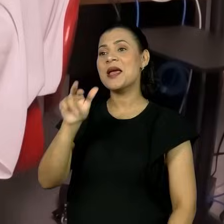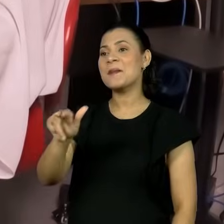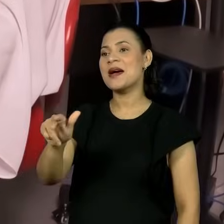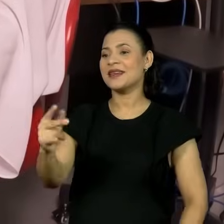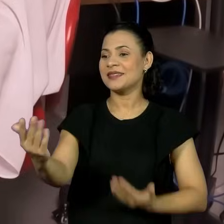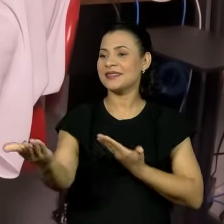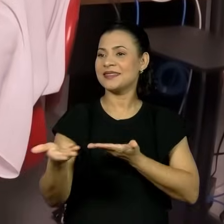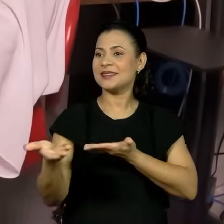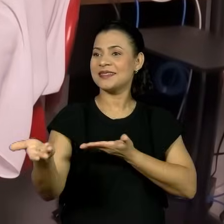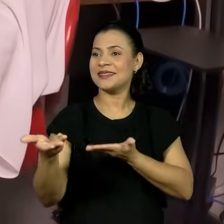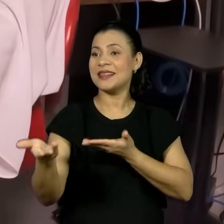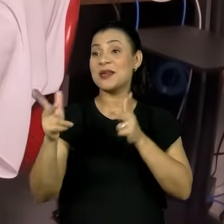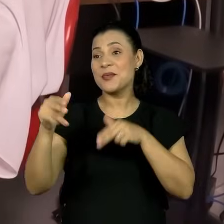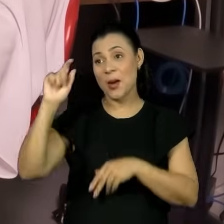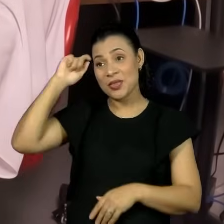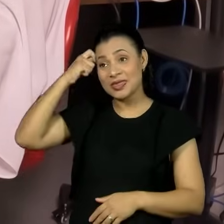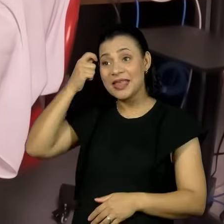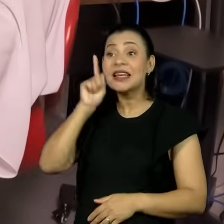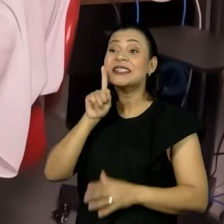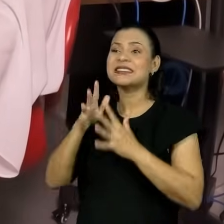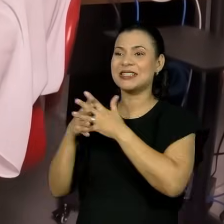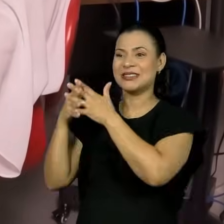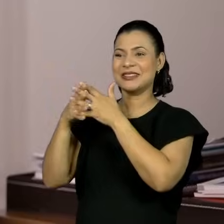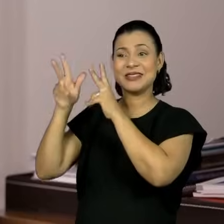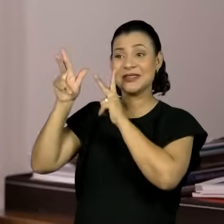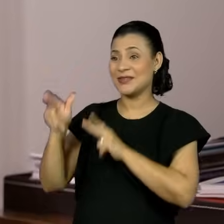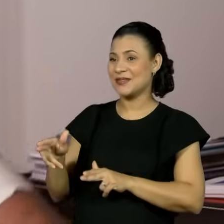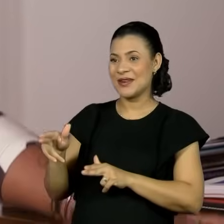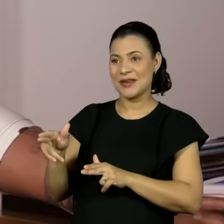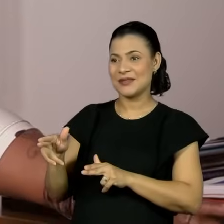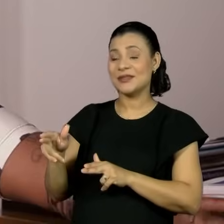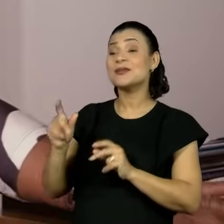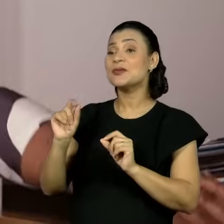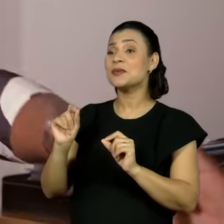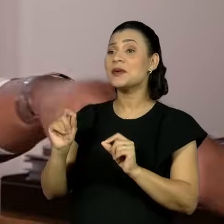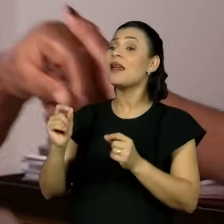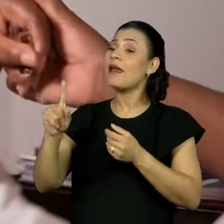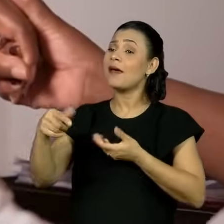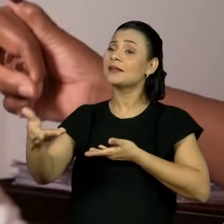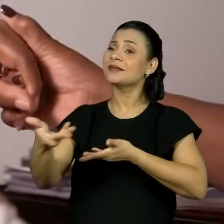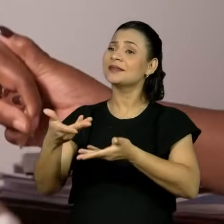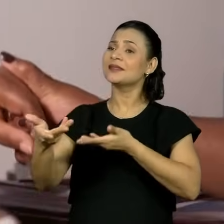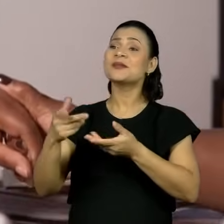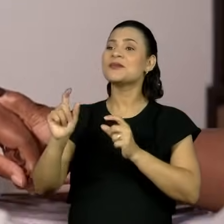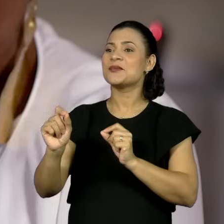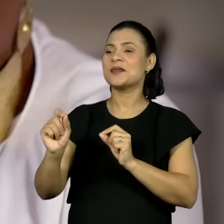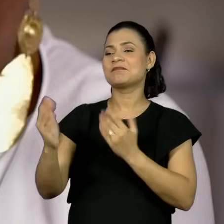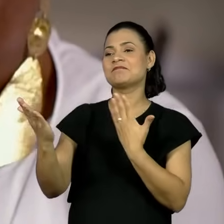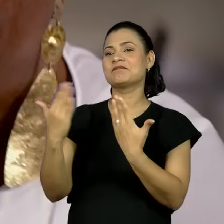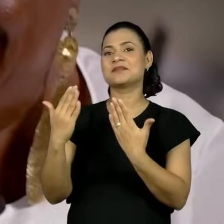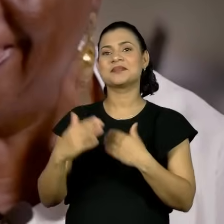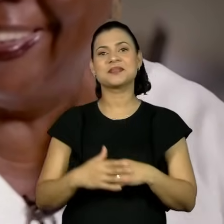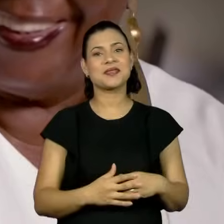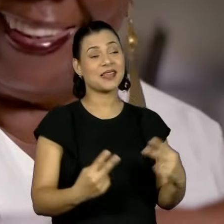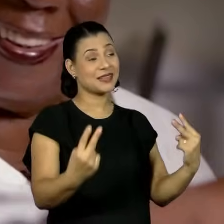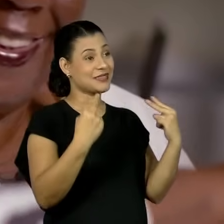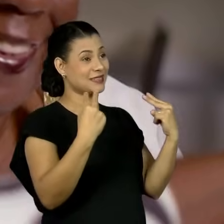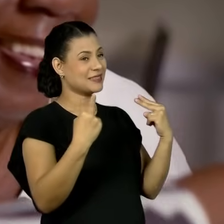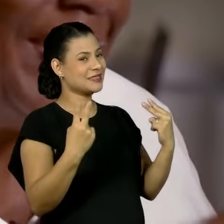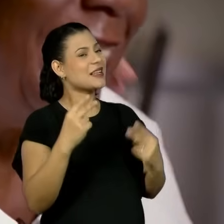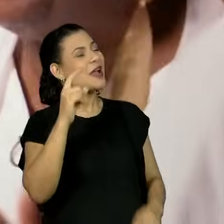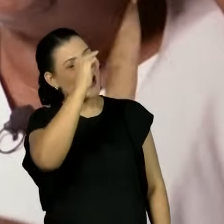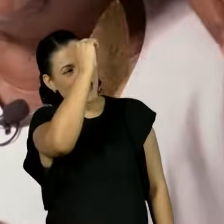negras americanas, né? Cista. Me assista, olha que me assista, ó. Me assista,